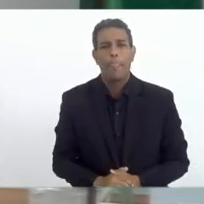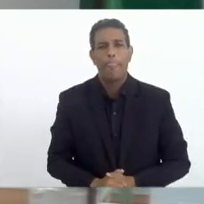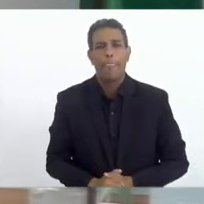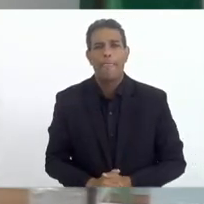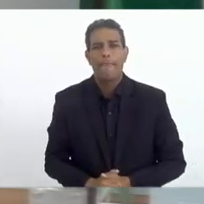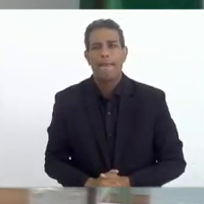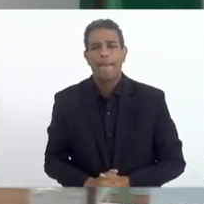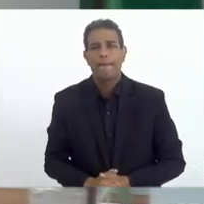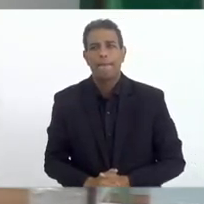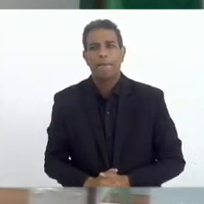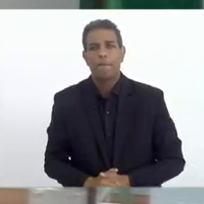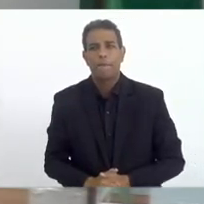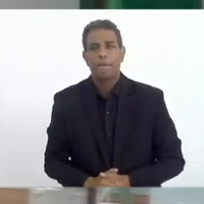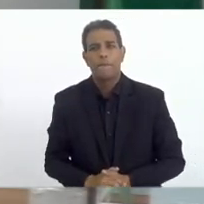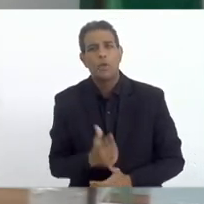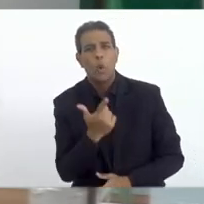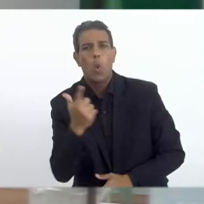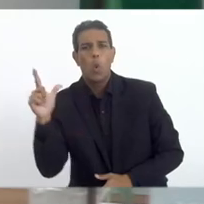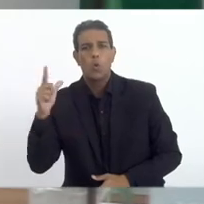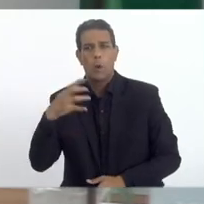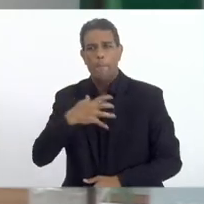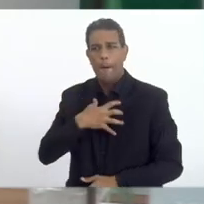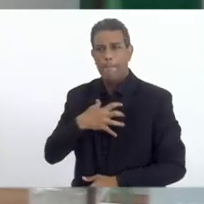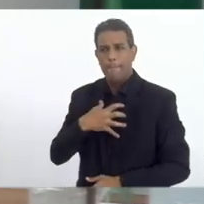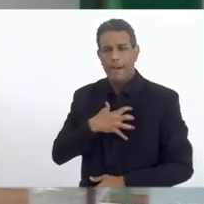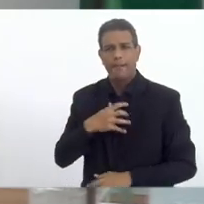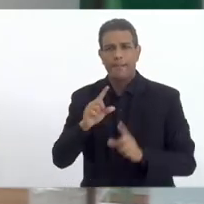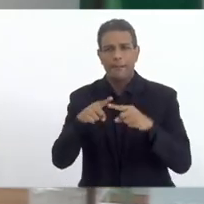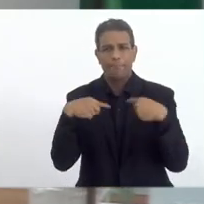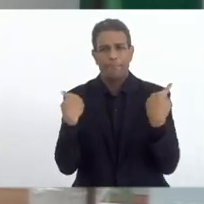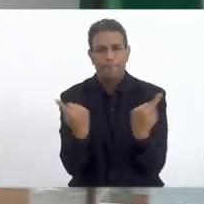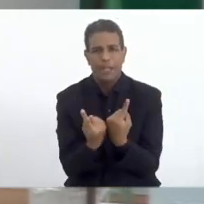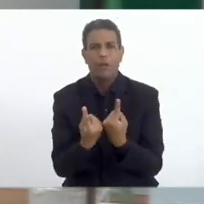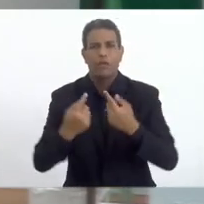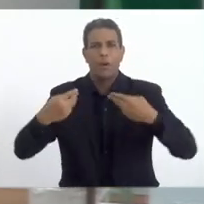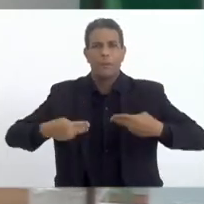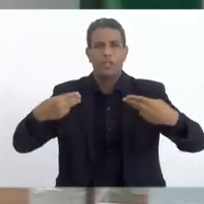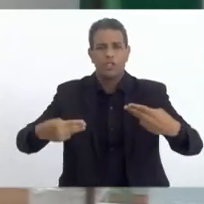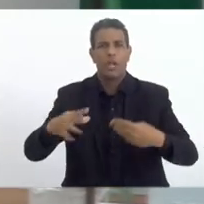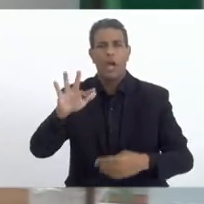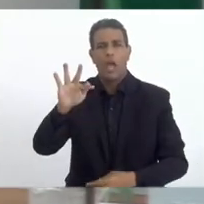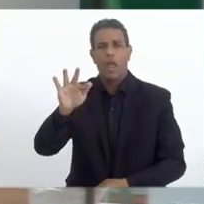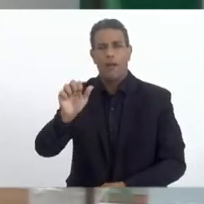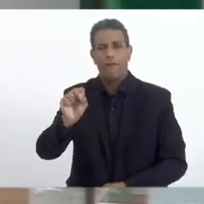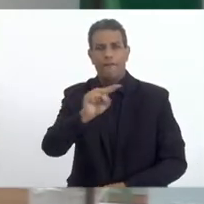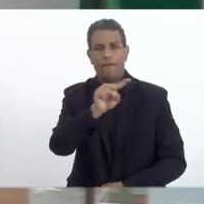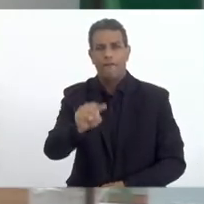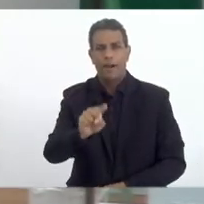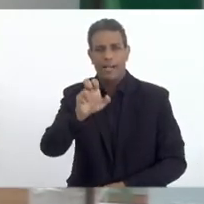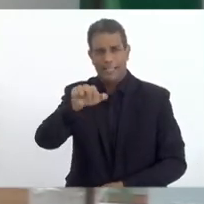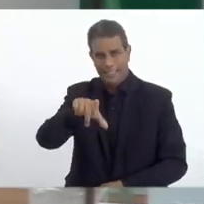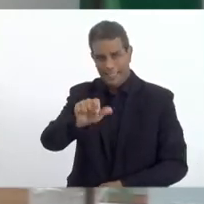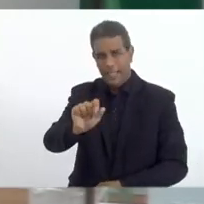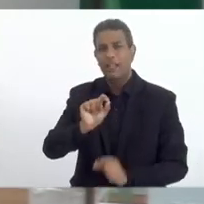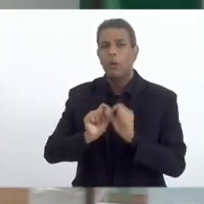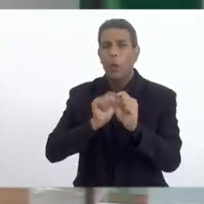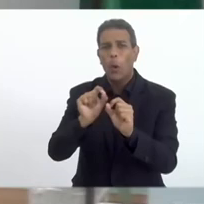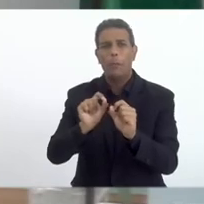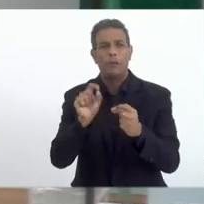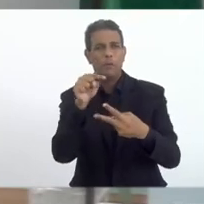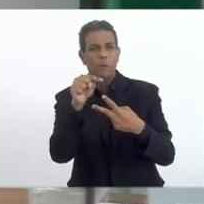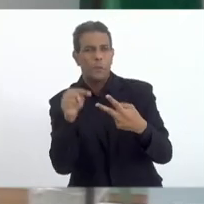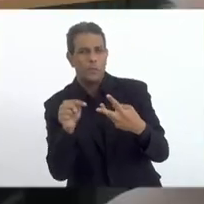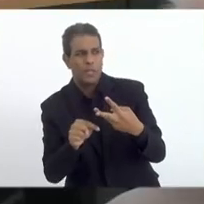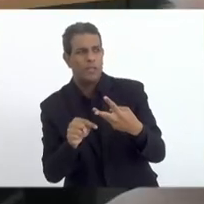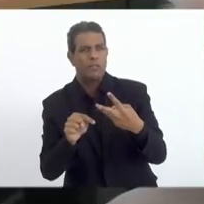porque outro dia eu fui numa reunião na Fazenda, eu não sei dizer nome, mas tinha lá duas ou